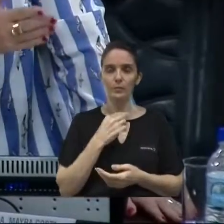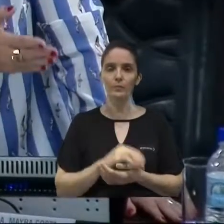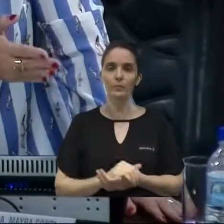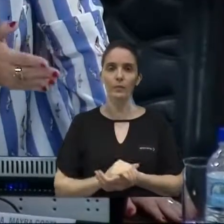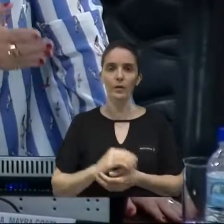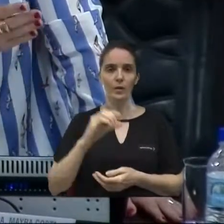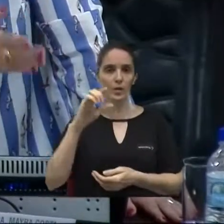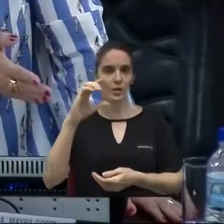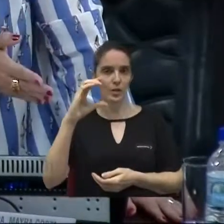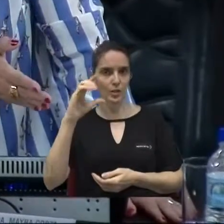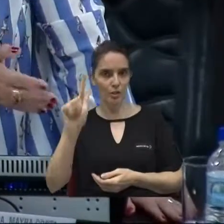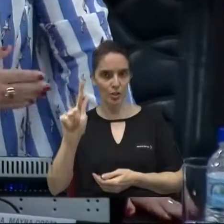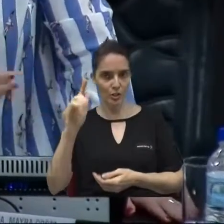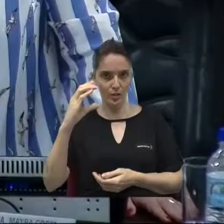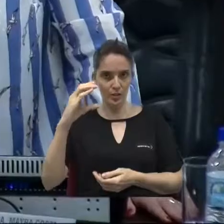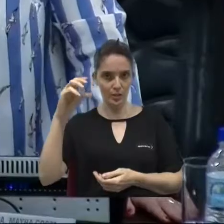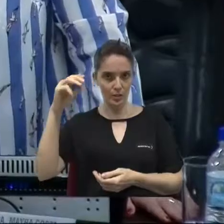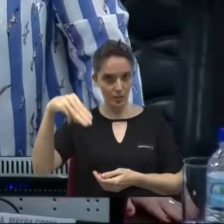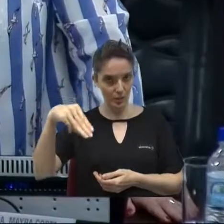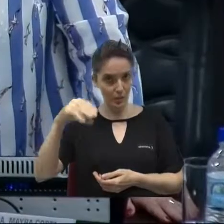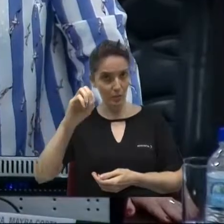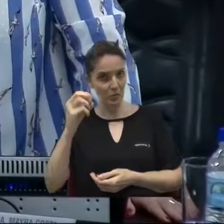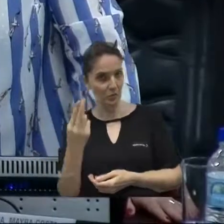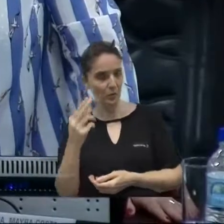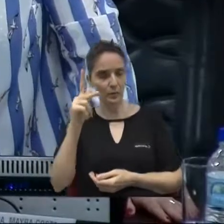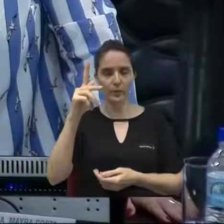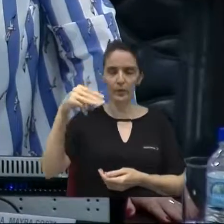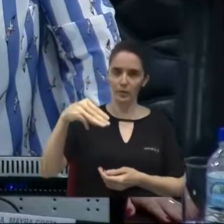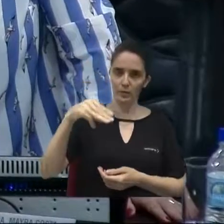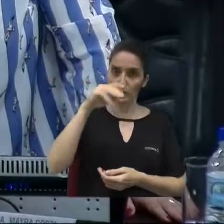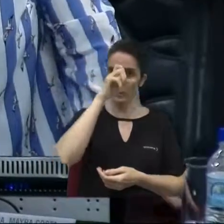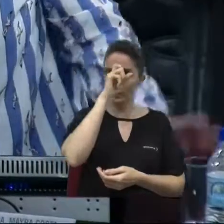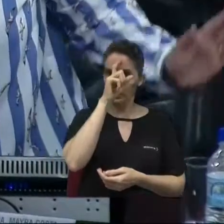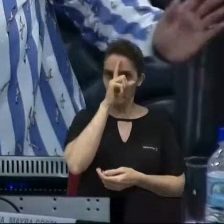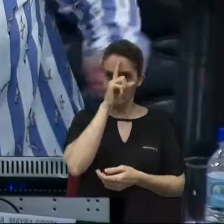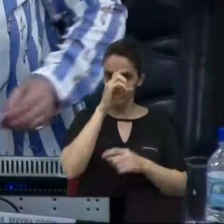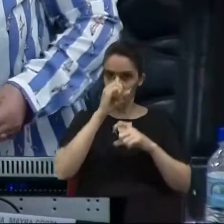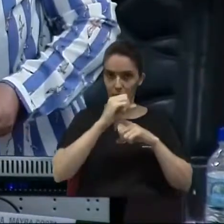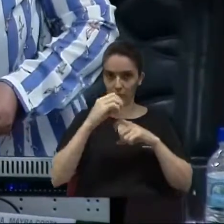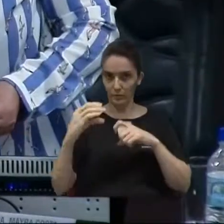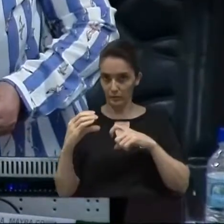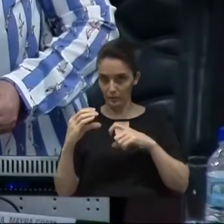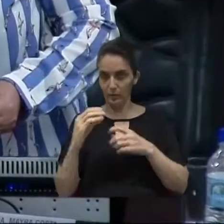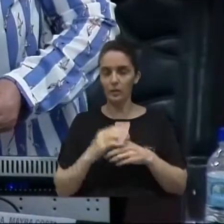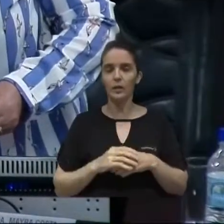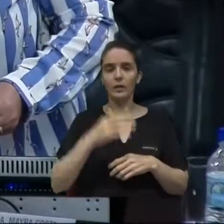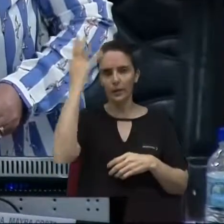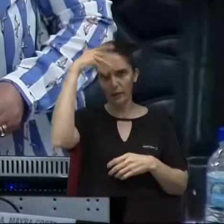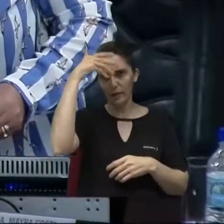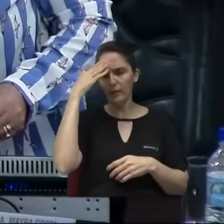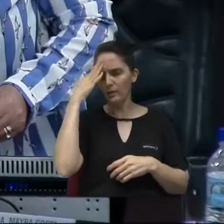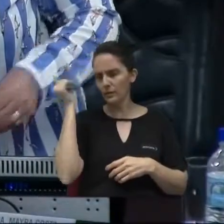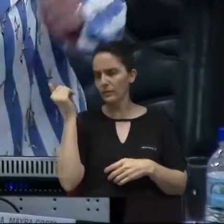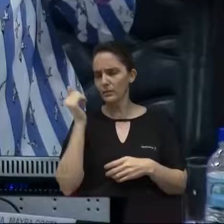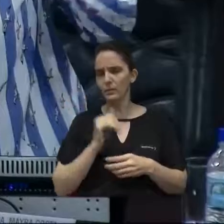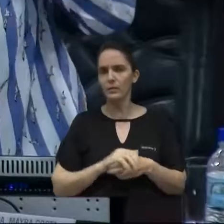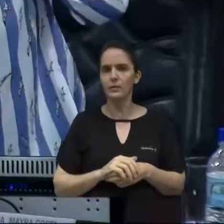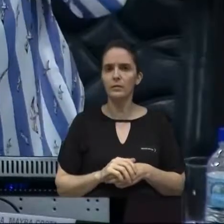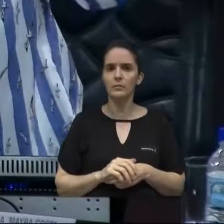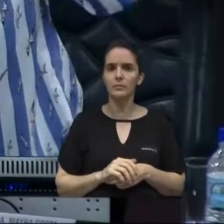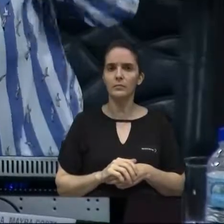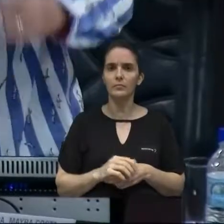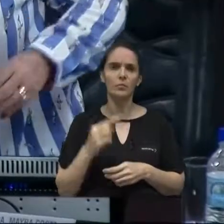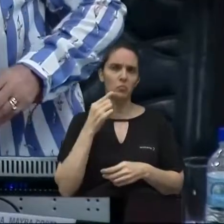GCM quanto a PM. No caso aqui, a Santa Casa, há uma luta, a Érica sabe disso, de talvez, e o